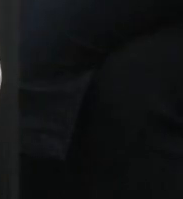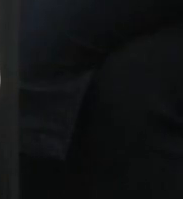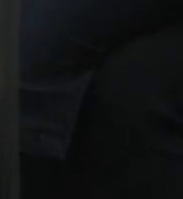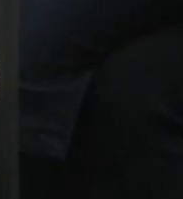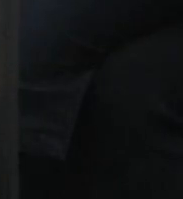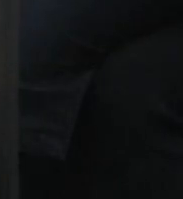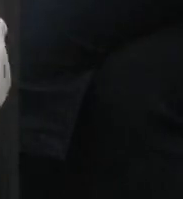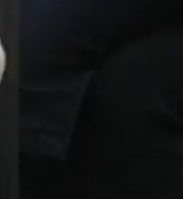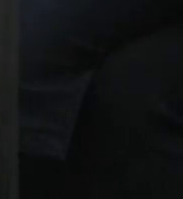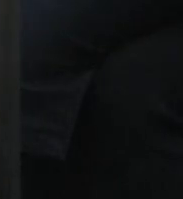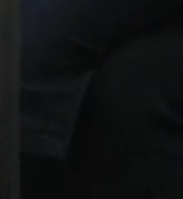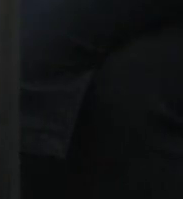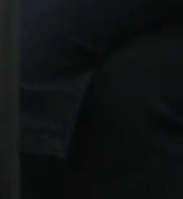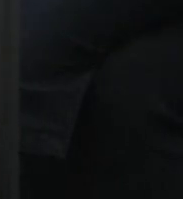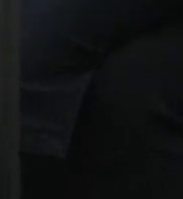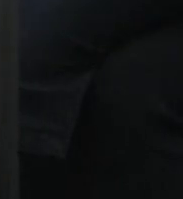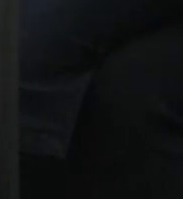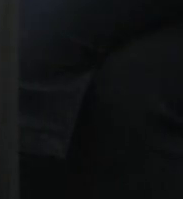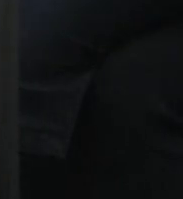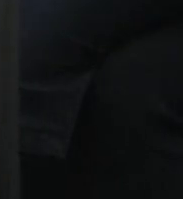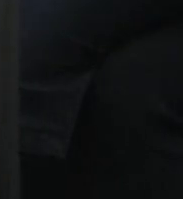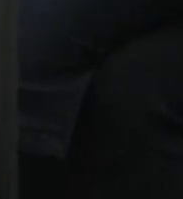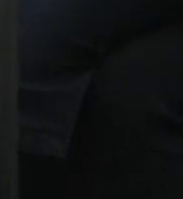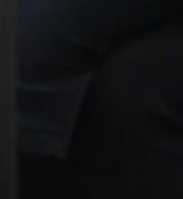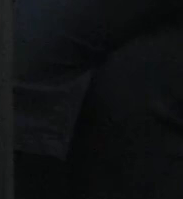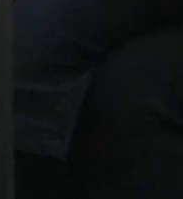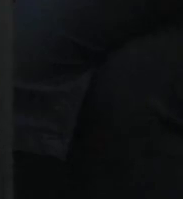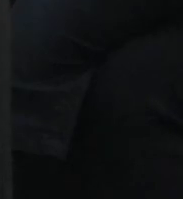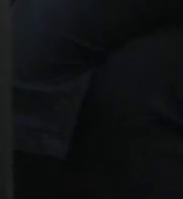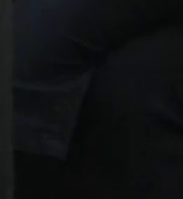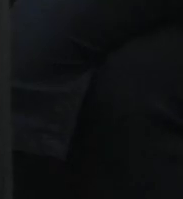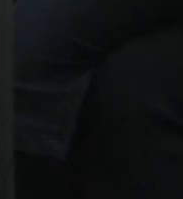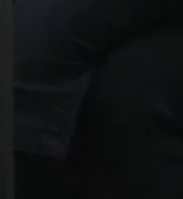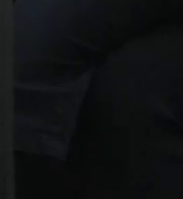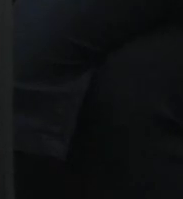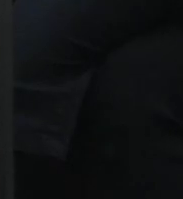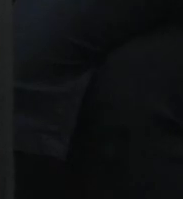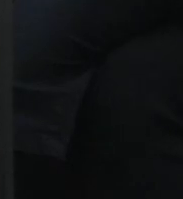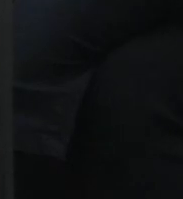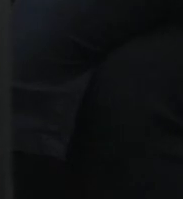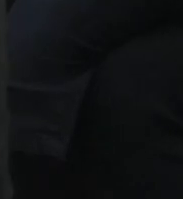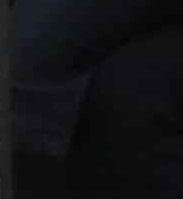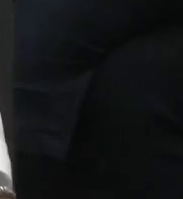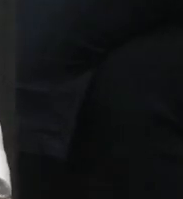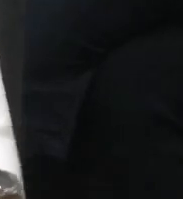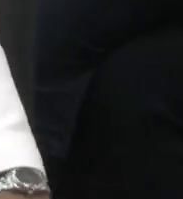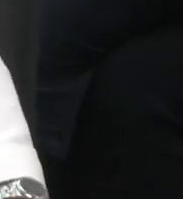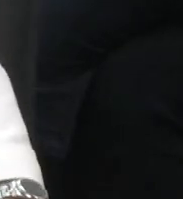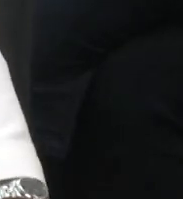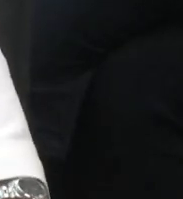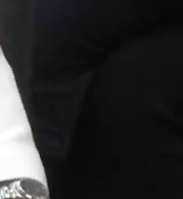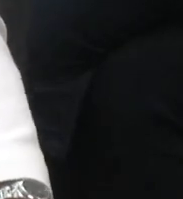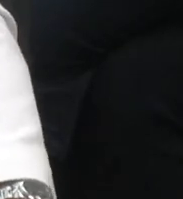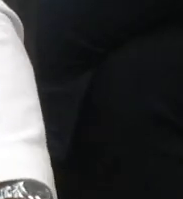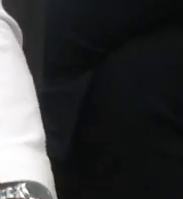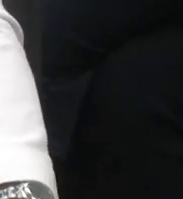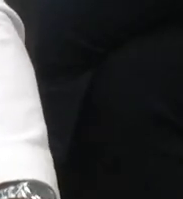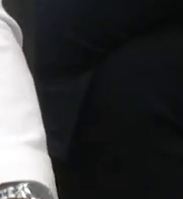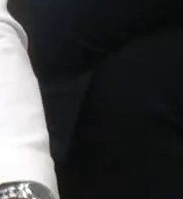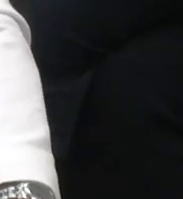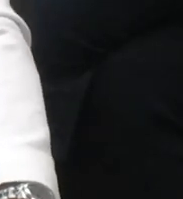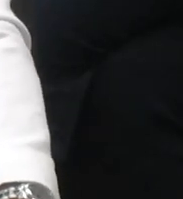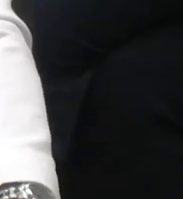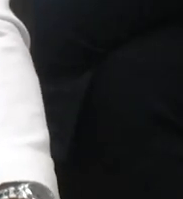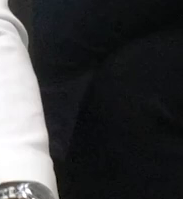isso não ficou impregnado na sociedade brasileira isso não tá impregnado até hoje a gente faz a Lei Maria da Penha para